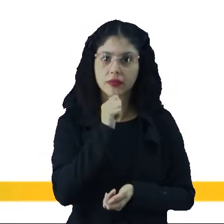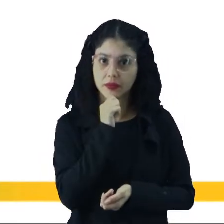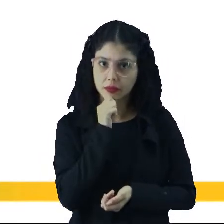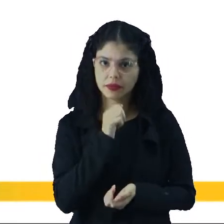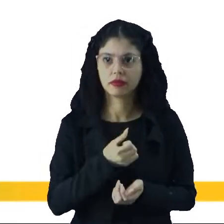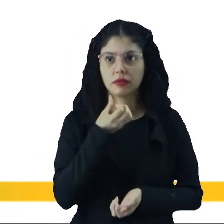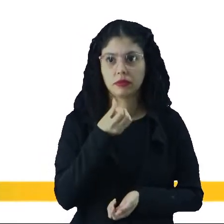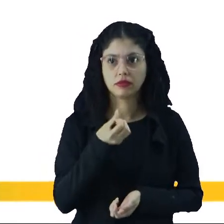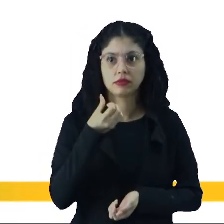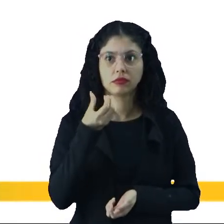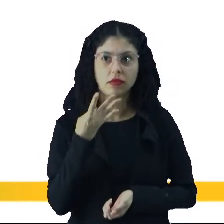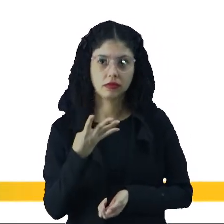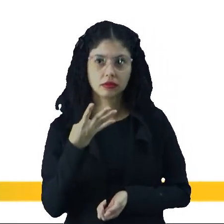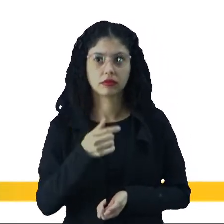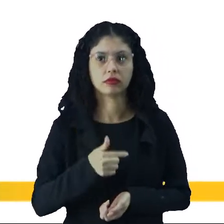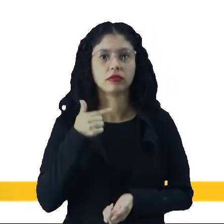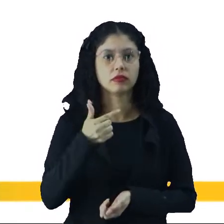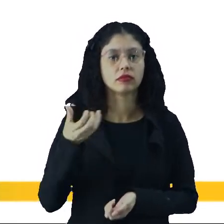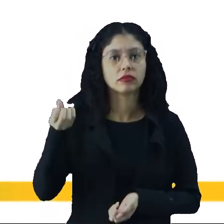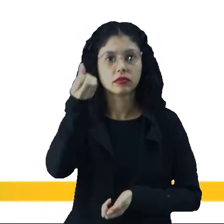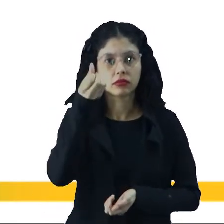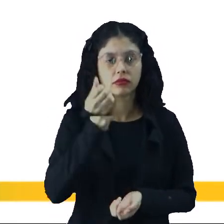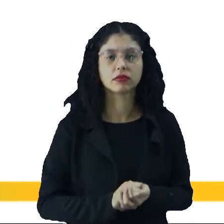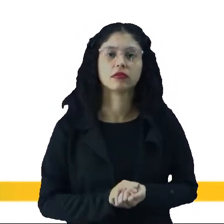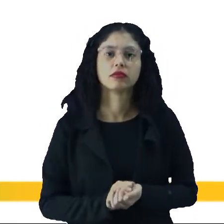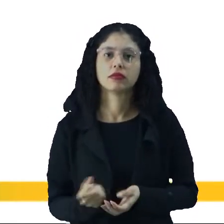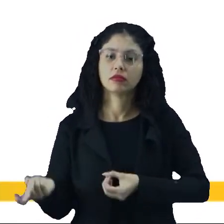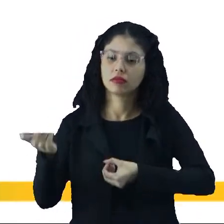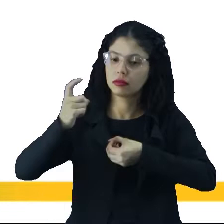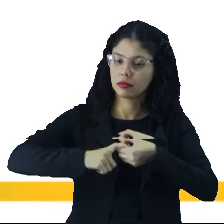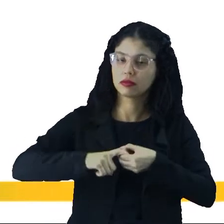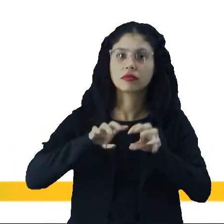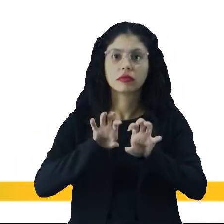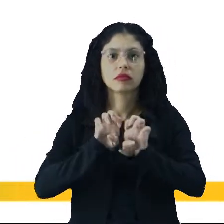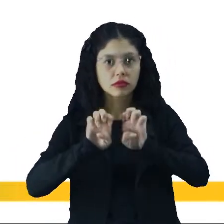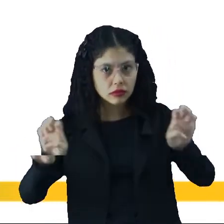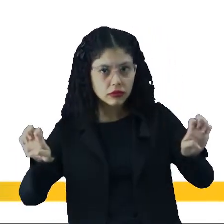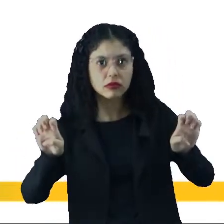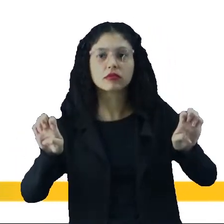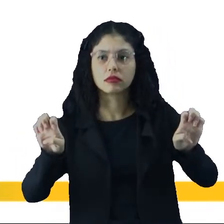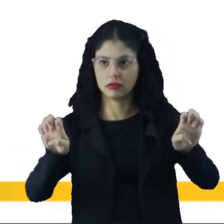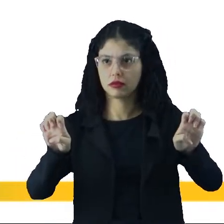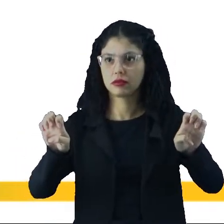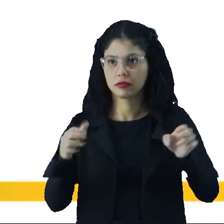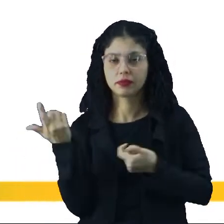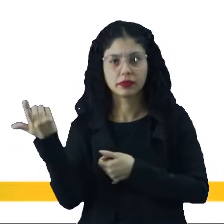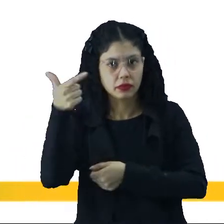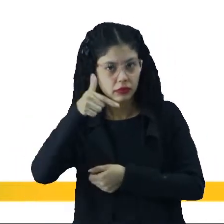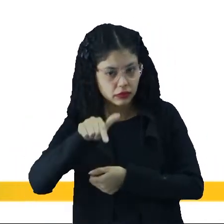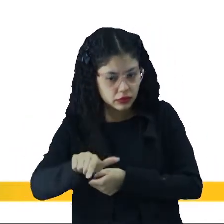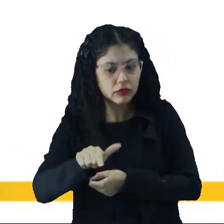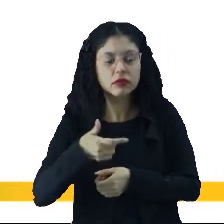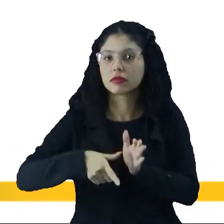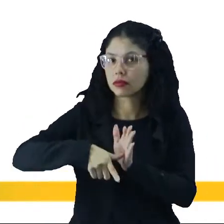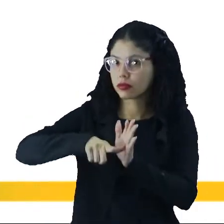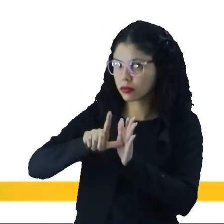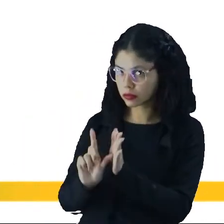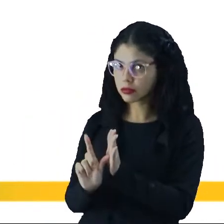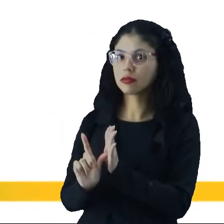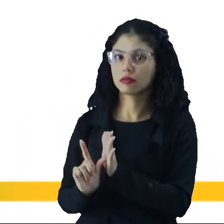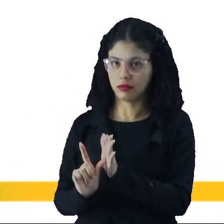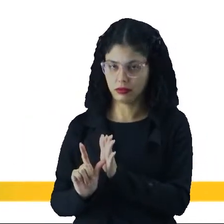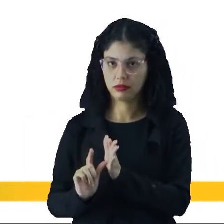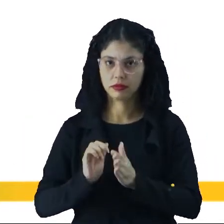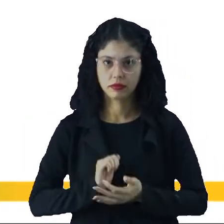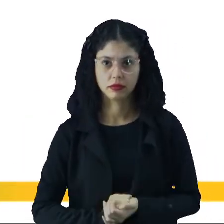novo, 64 é a mesma coisa que 2 à sexta. Então, eu vou voltar para a equação, repetir o que está antes da